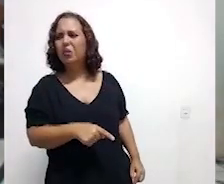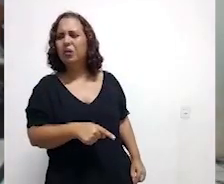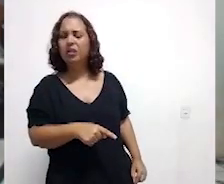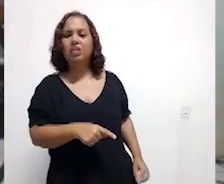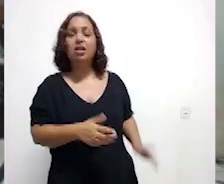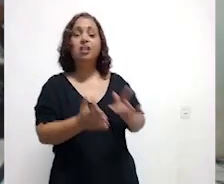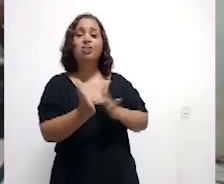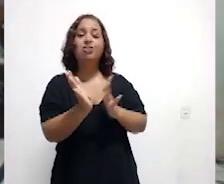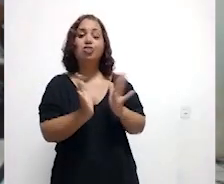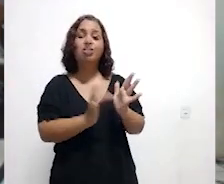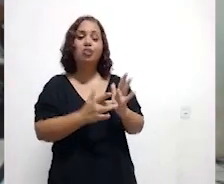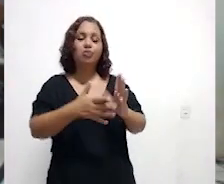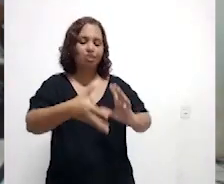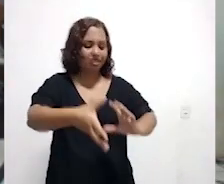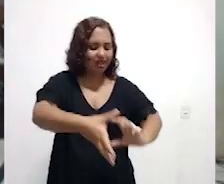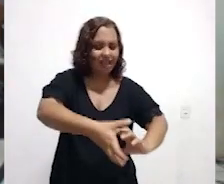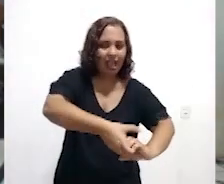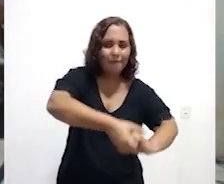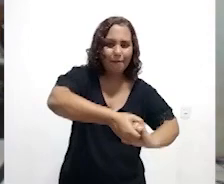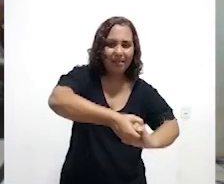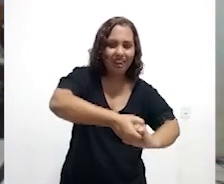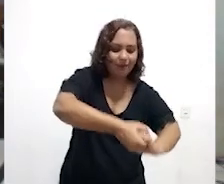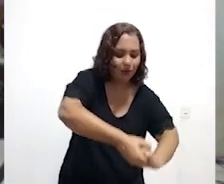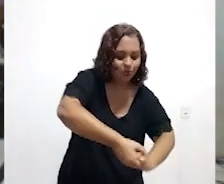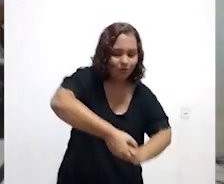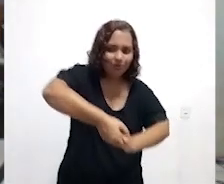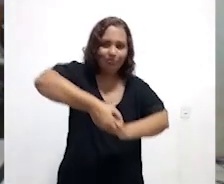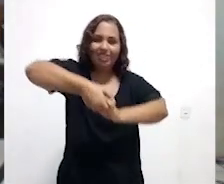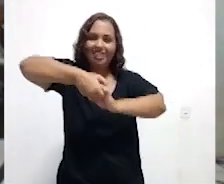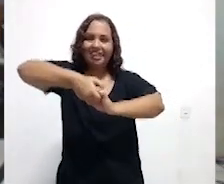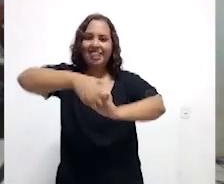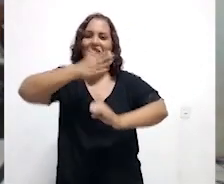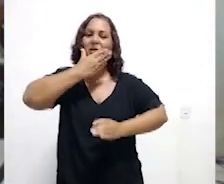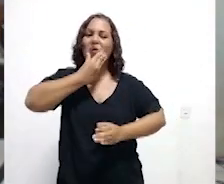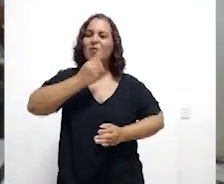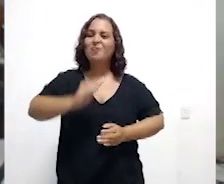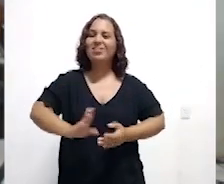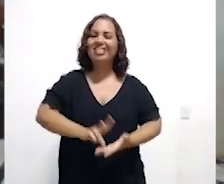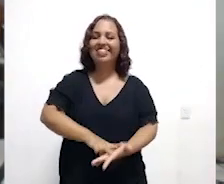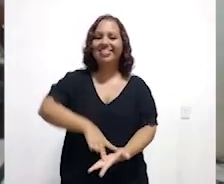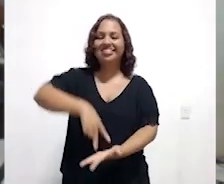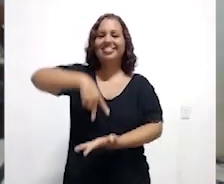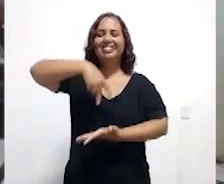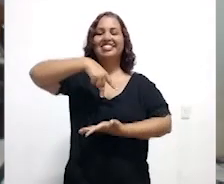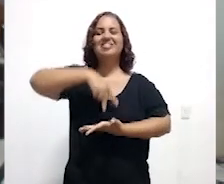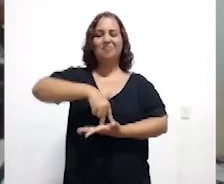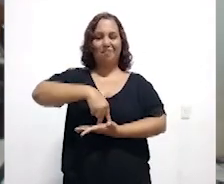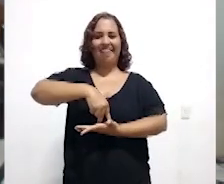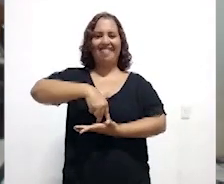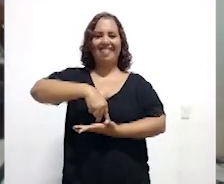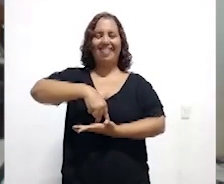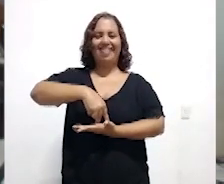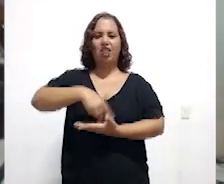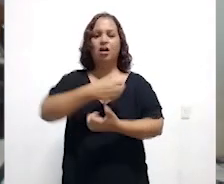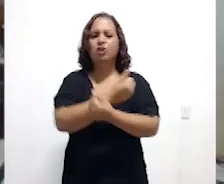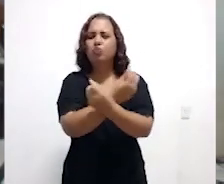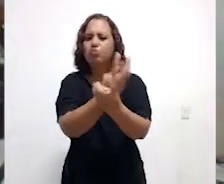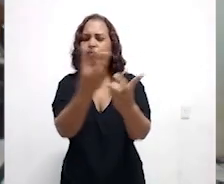o levantou, e ele ficou em pé. A multidão começou a se aglomerar